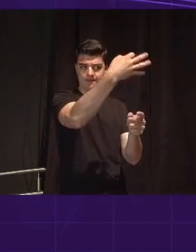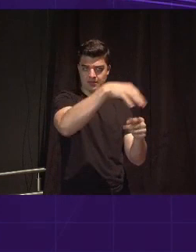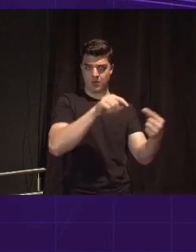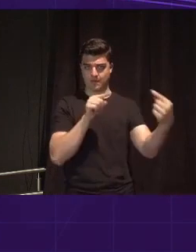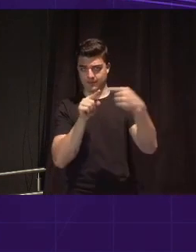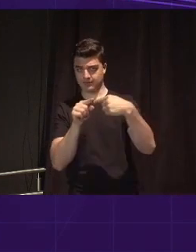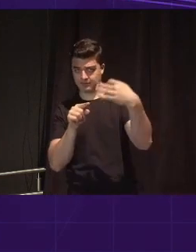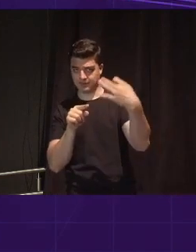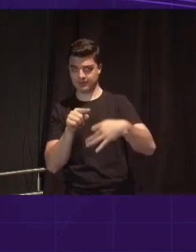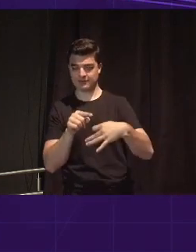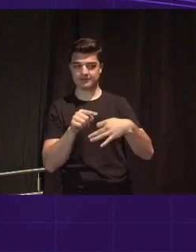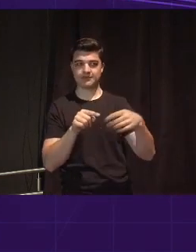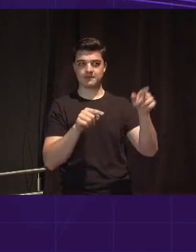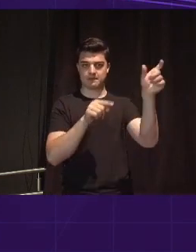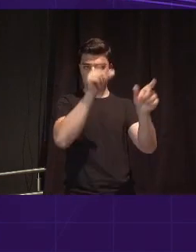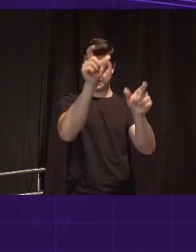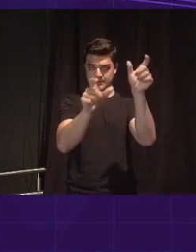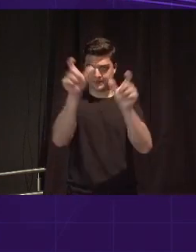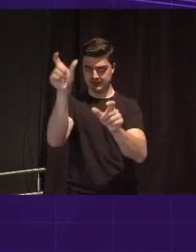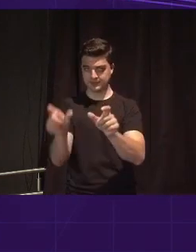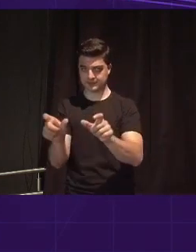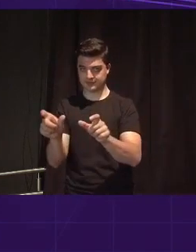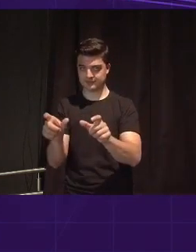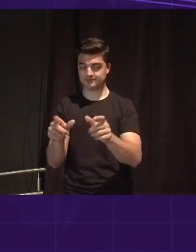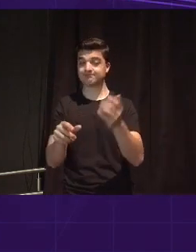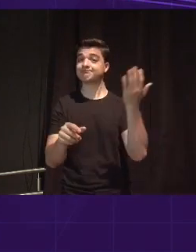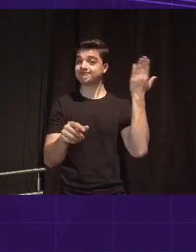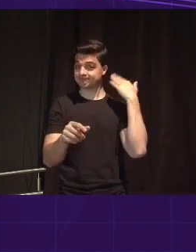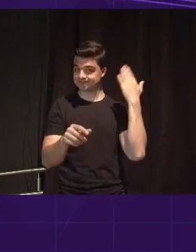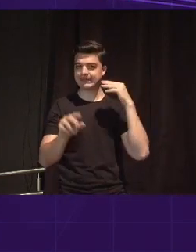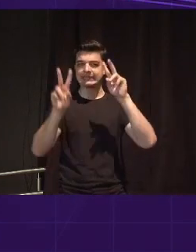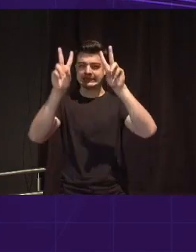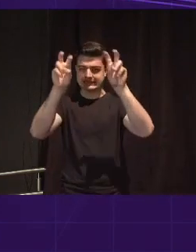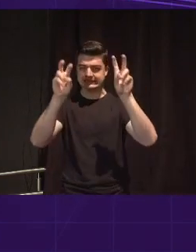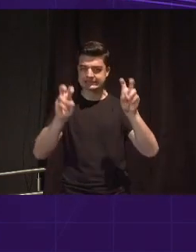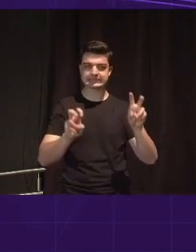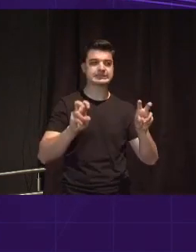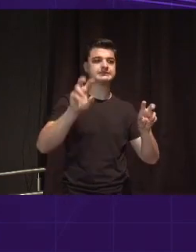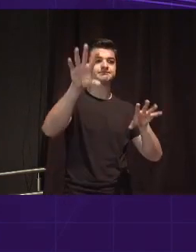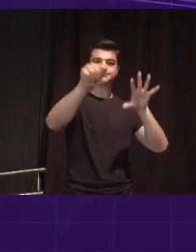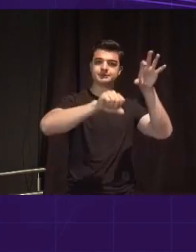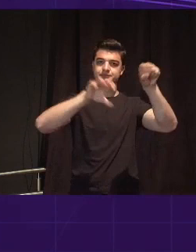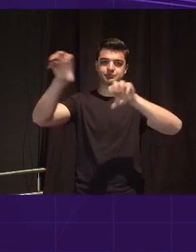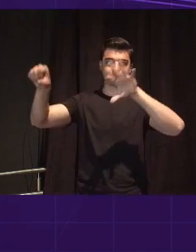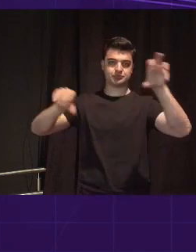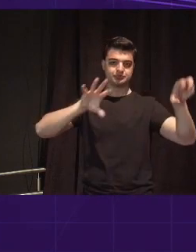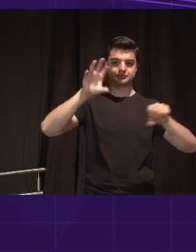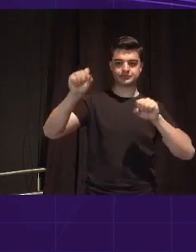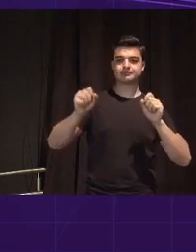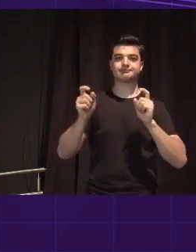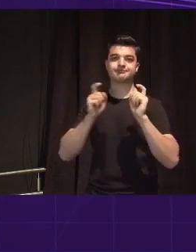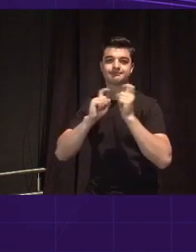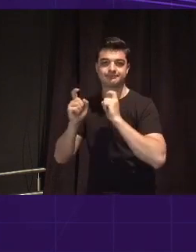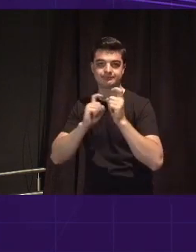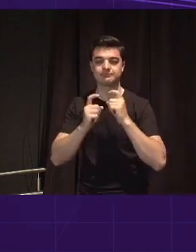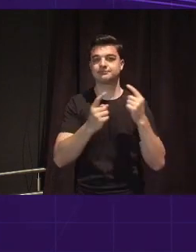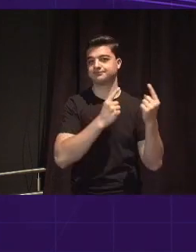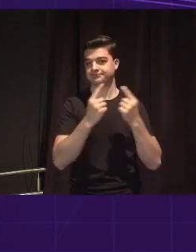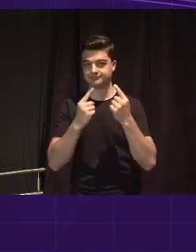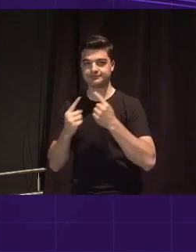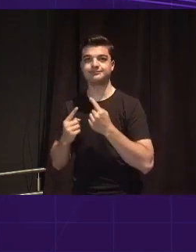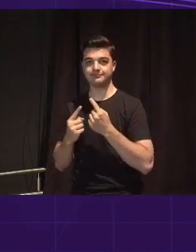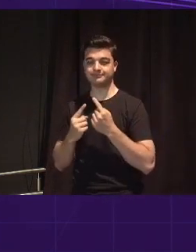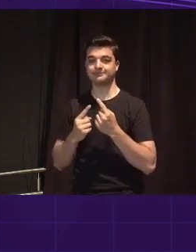trazer mais esses elementos para a boca, não só dos product managers, mas para nossa boca também, porque o